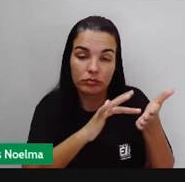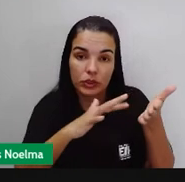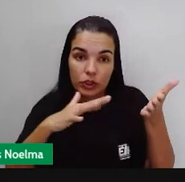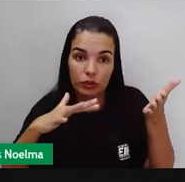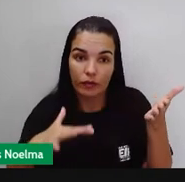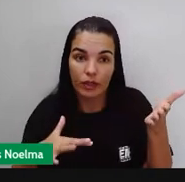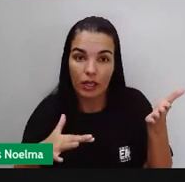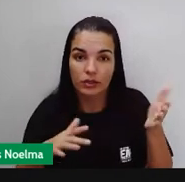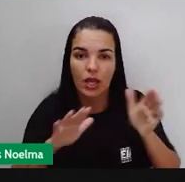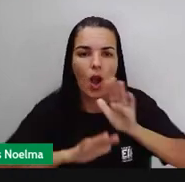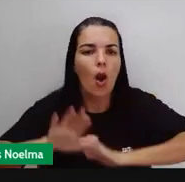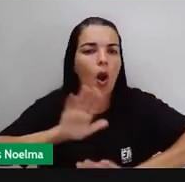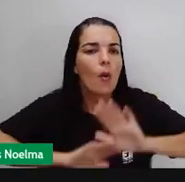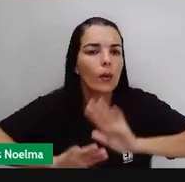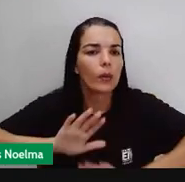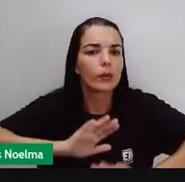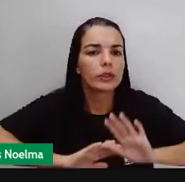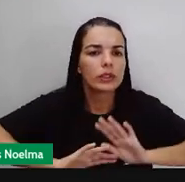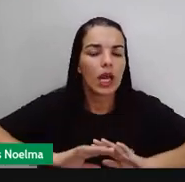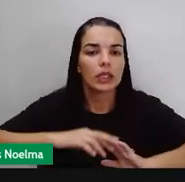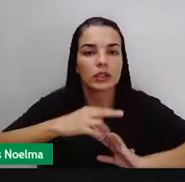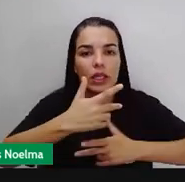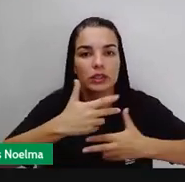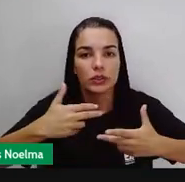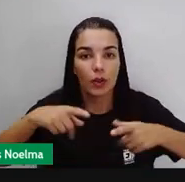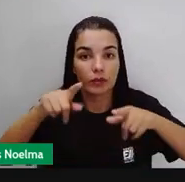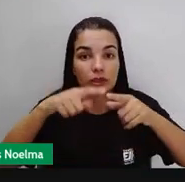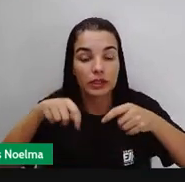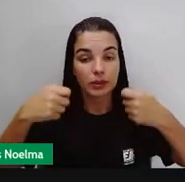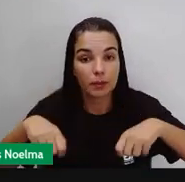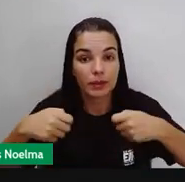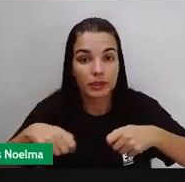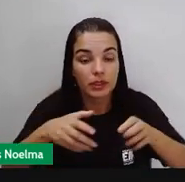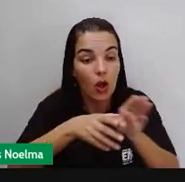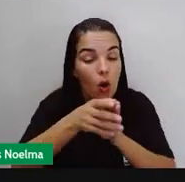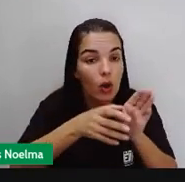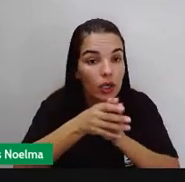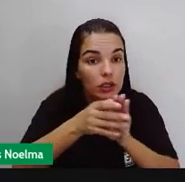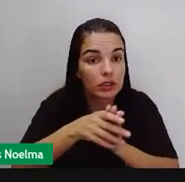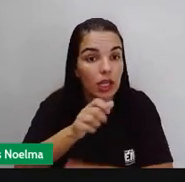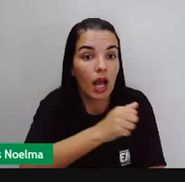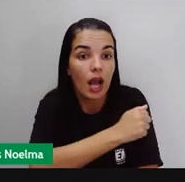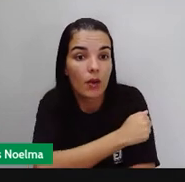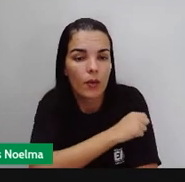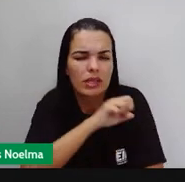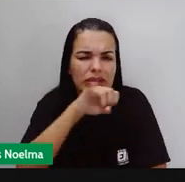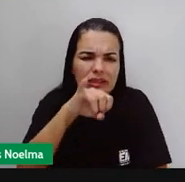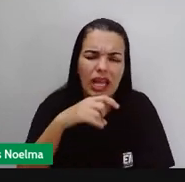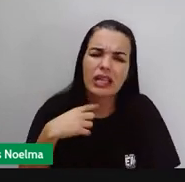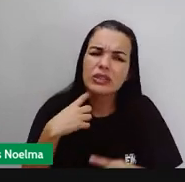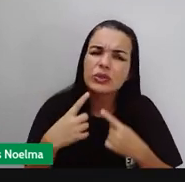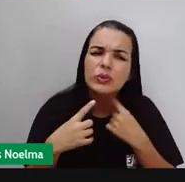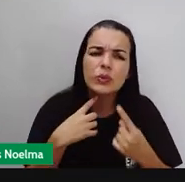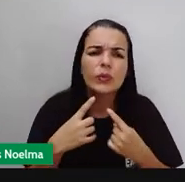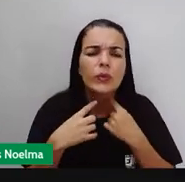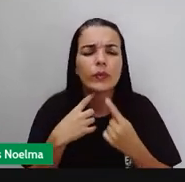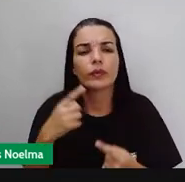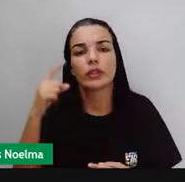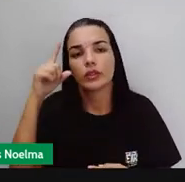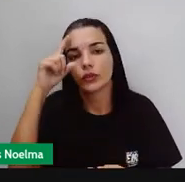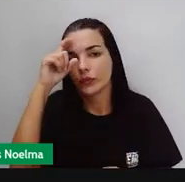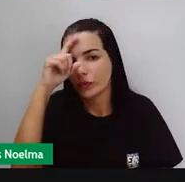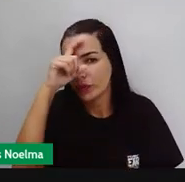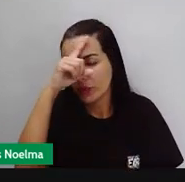atividade. Cuidem bem desse material, leia lá orientações do aluno, se sentirem dificuldade